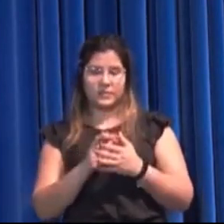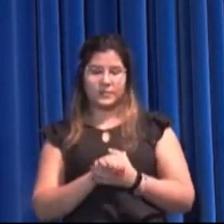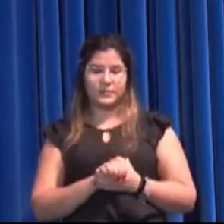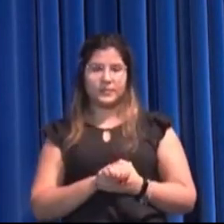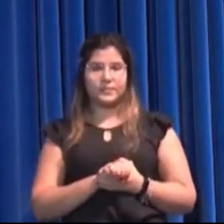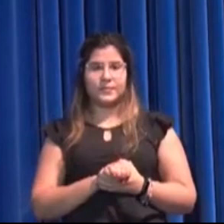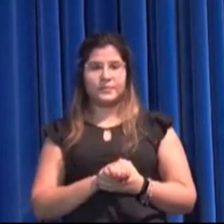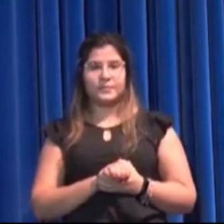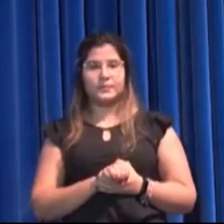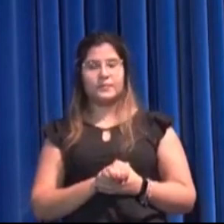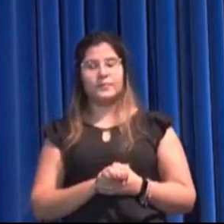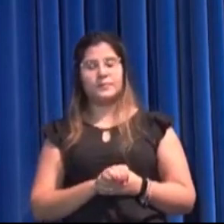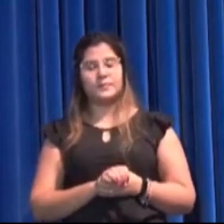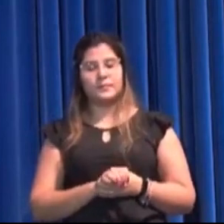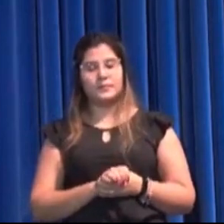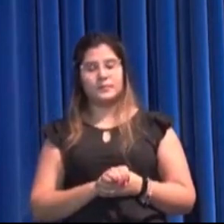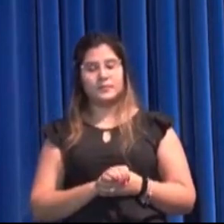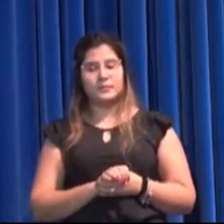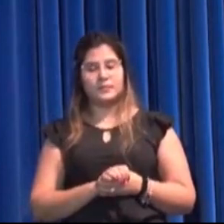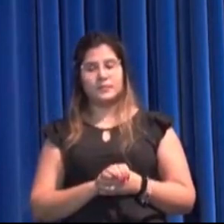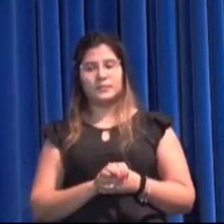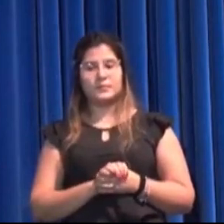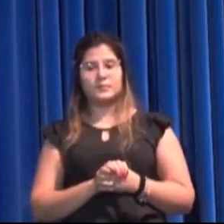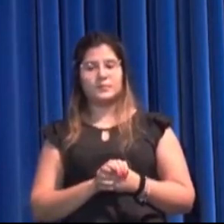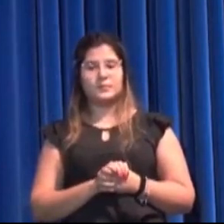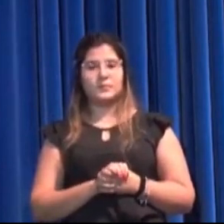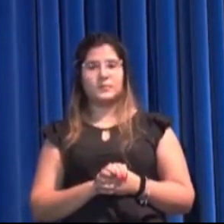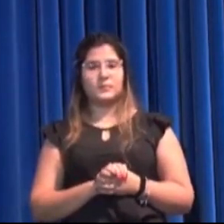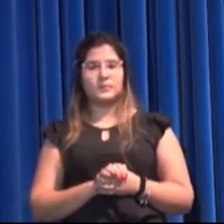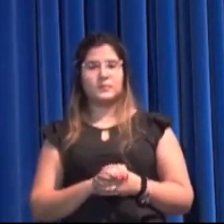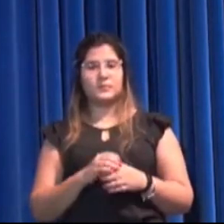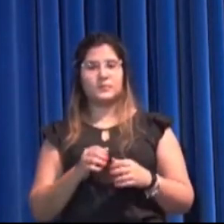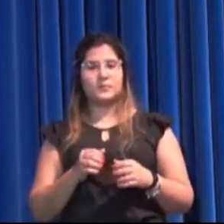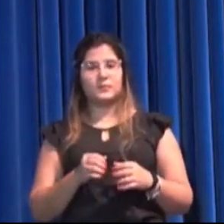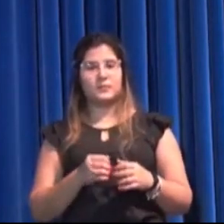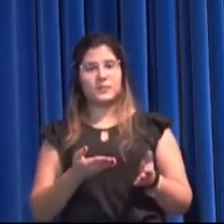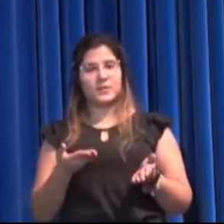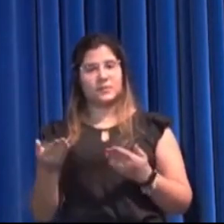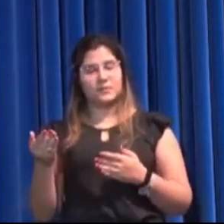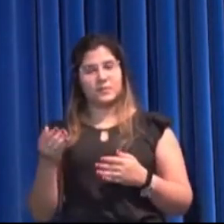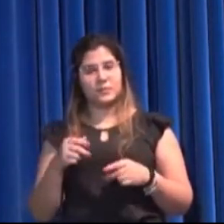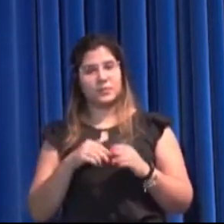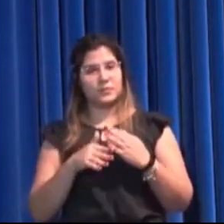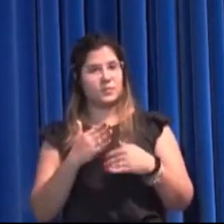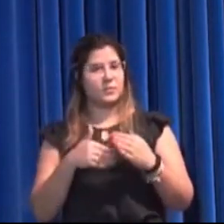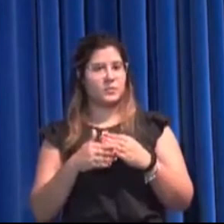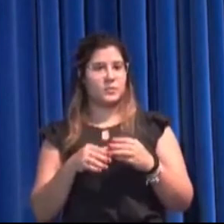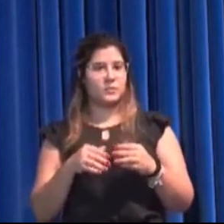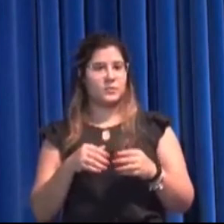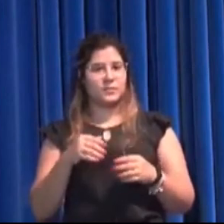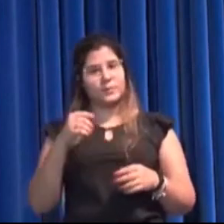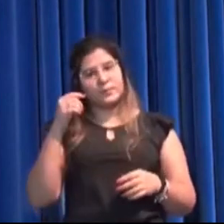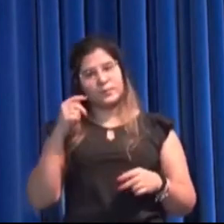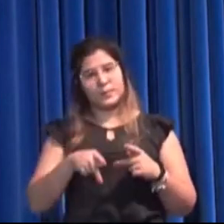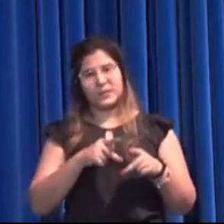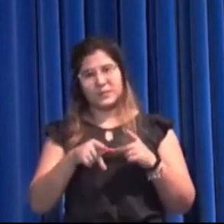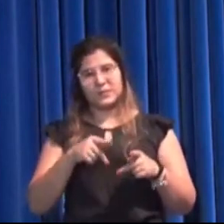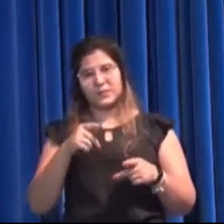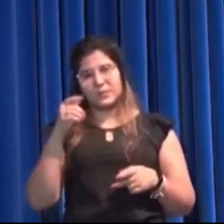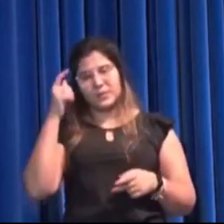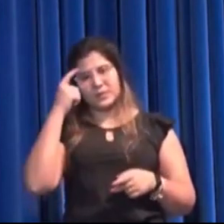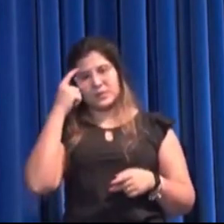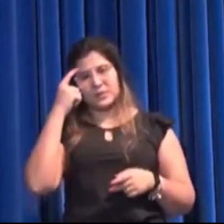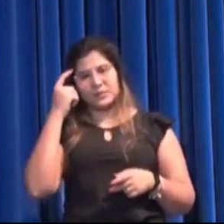e aí isso poderia levar Salomão e todo o povo a pensar que aquilo então seria suficiente. Olha, gente, nós gastamos